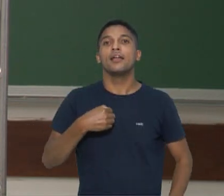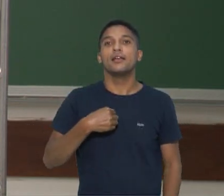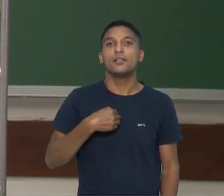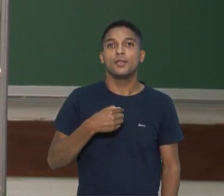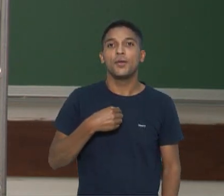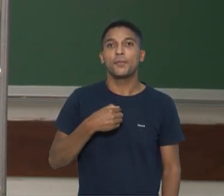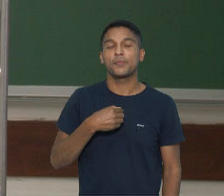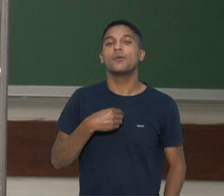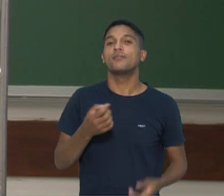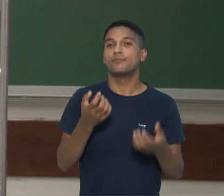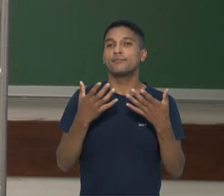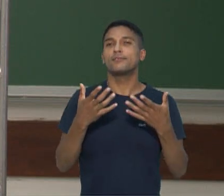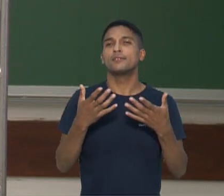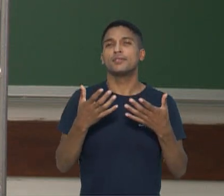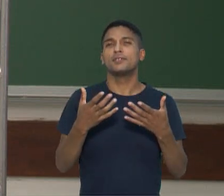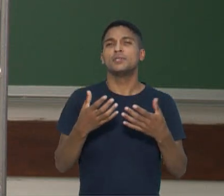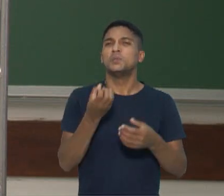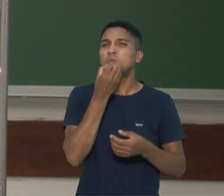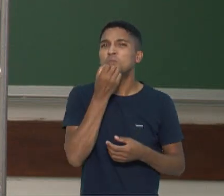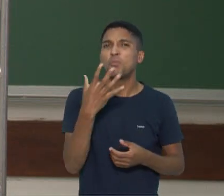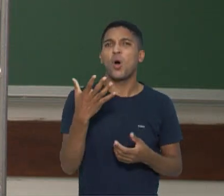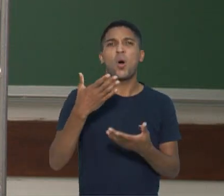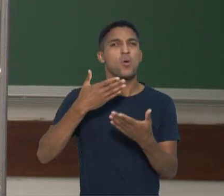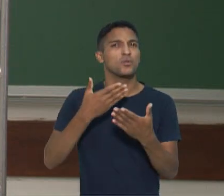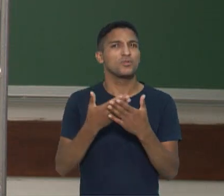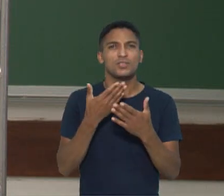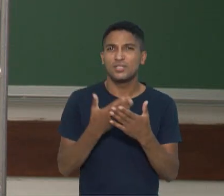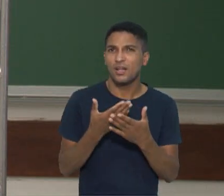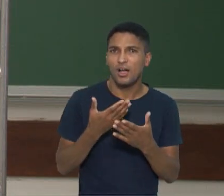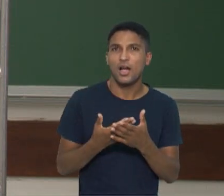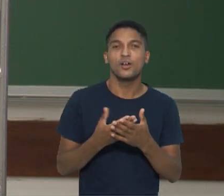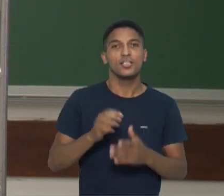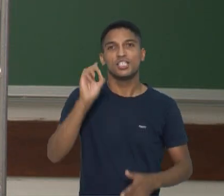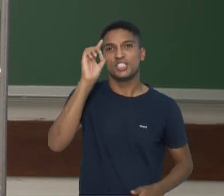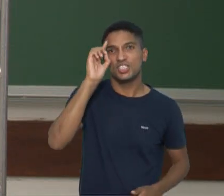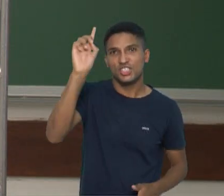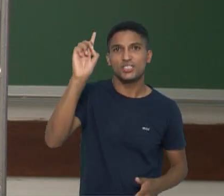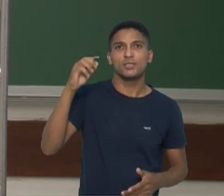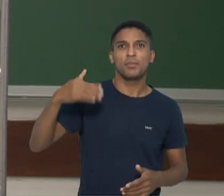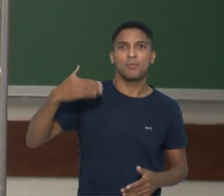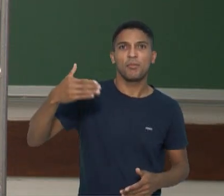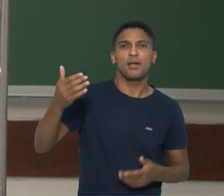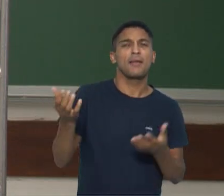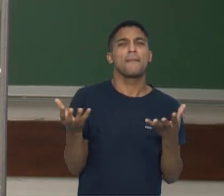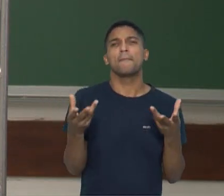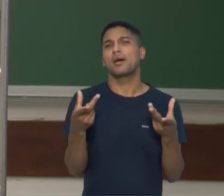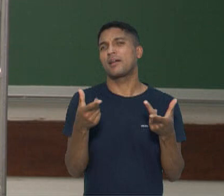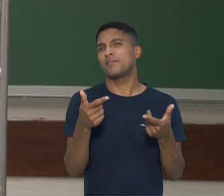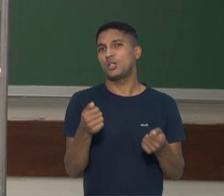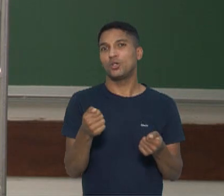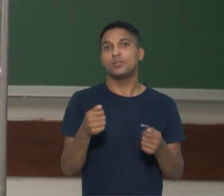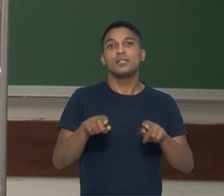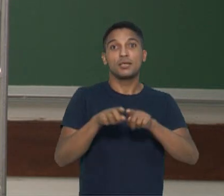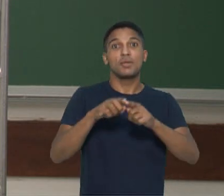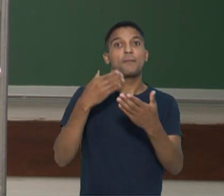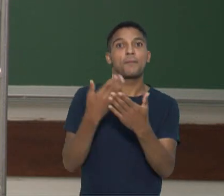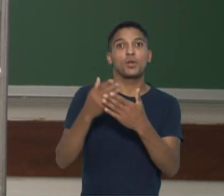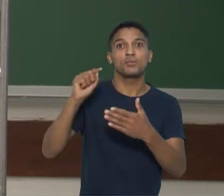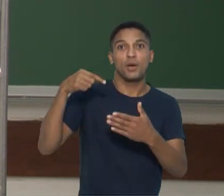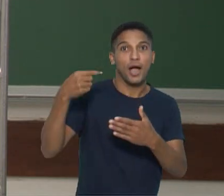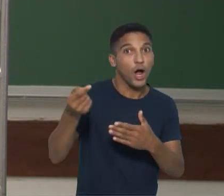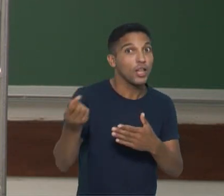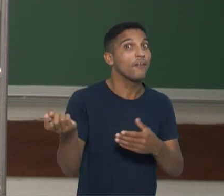ótimas aulas para vocês, né? Dias maravilhosos e que vocês estejam comigo na próxima aula,